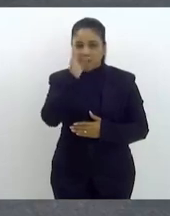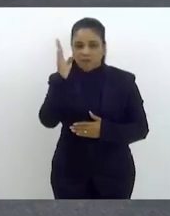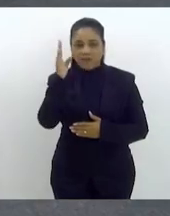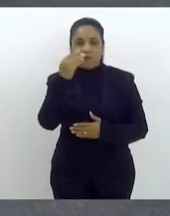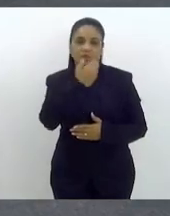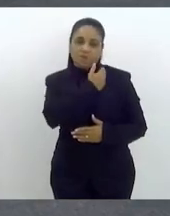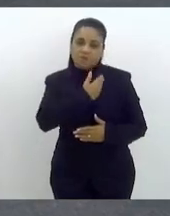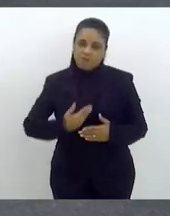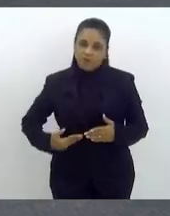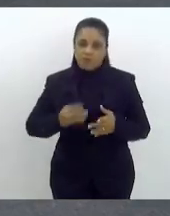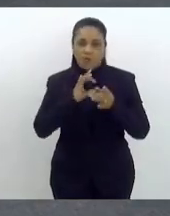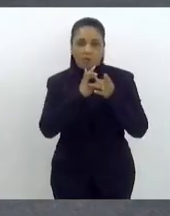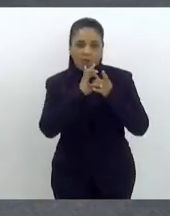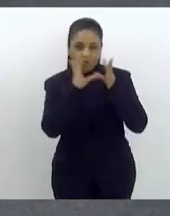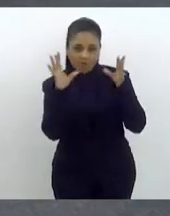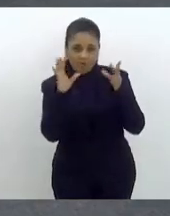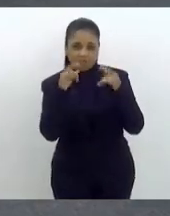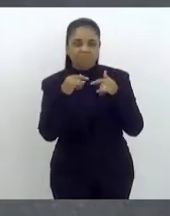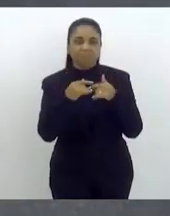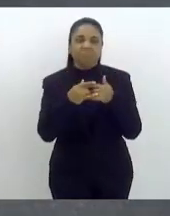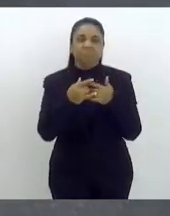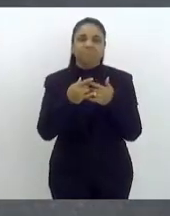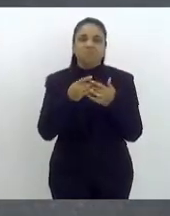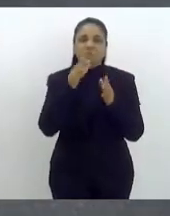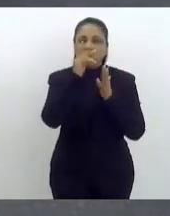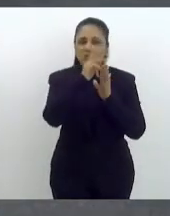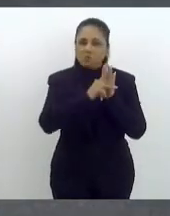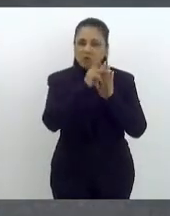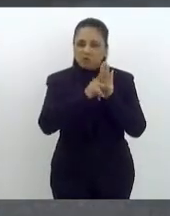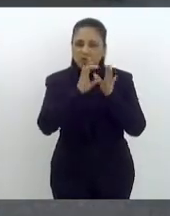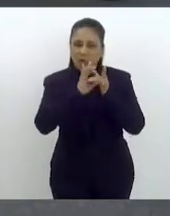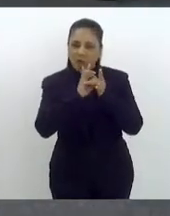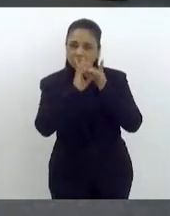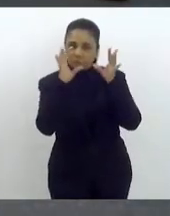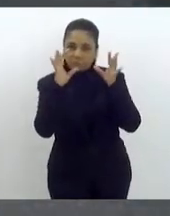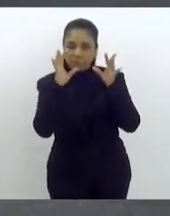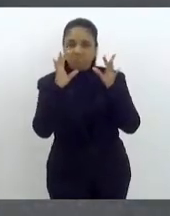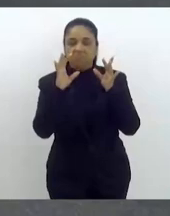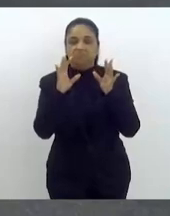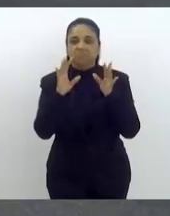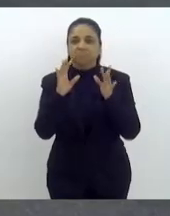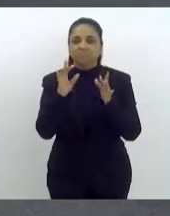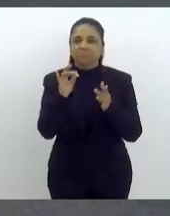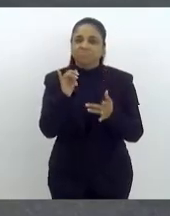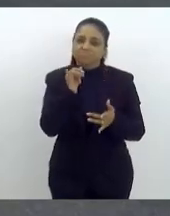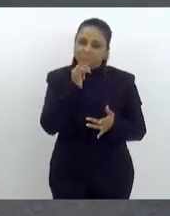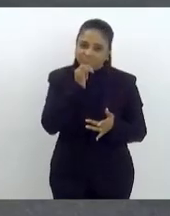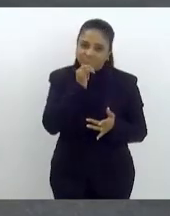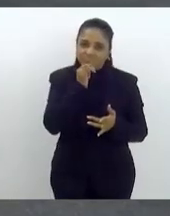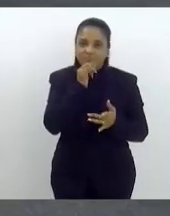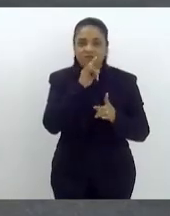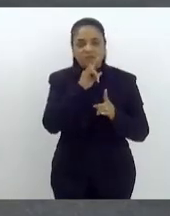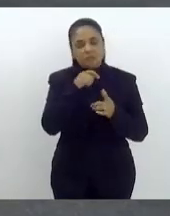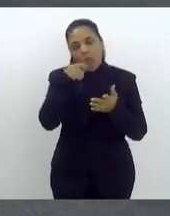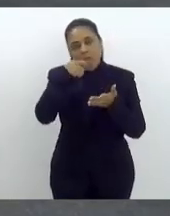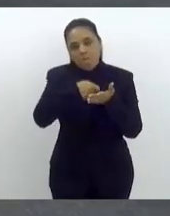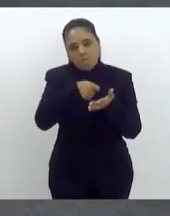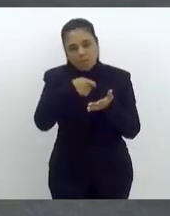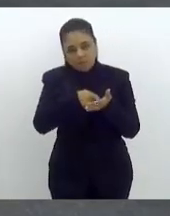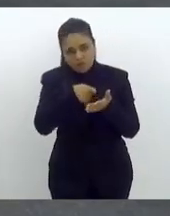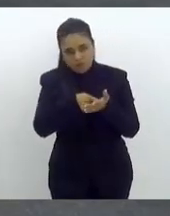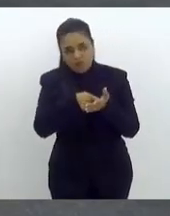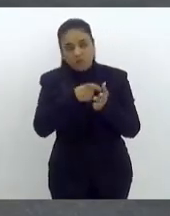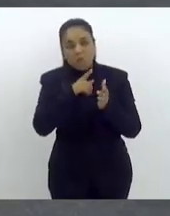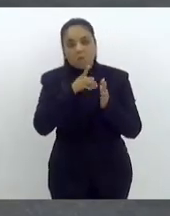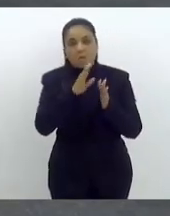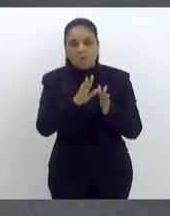a criar né Eu acho que os projetos autorizativos infelizmente não são impositivos obrigatórios mas a